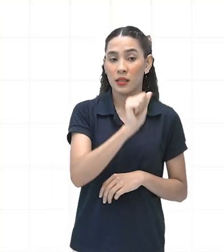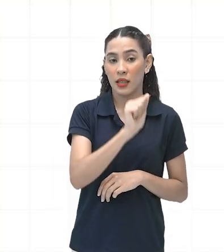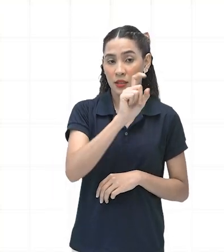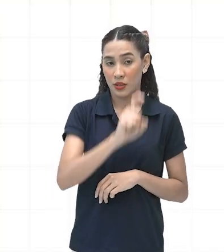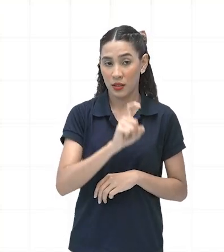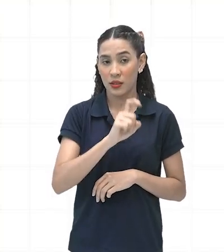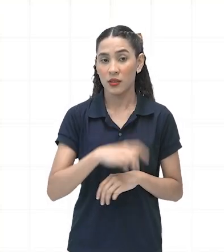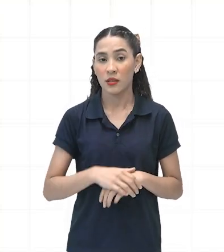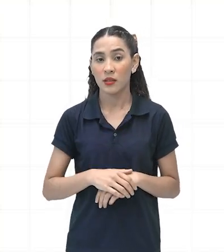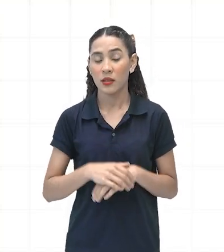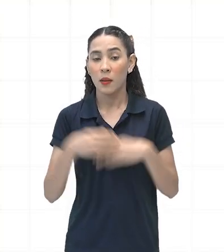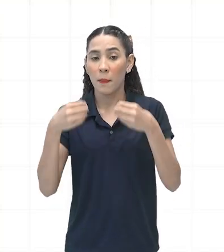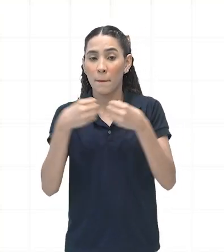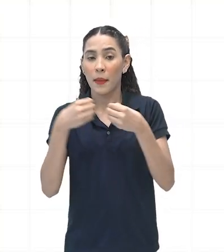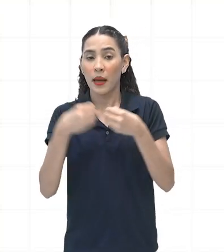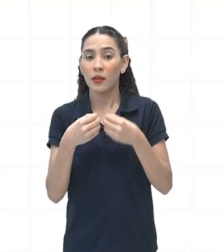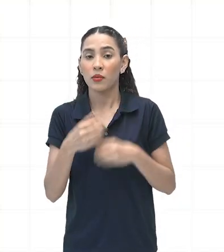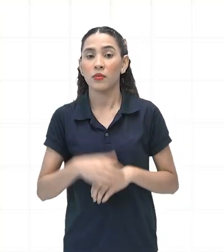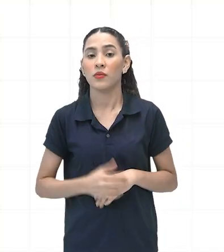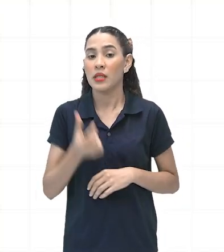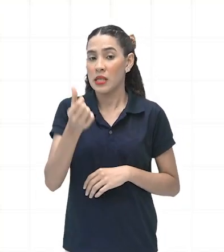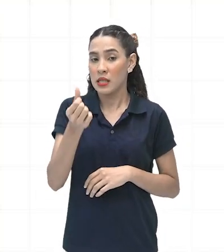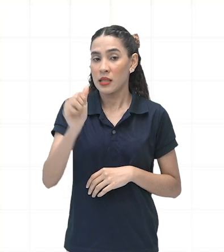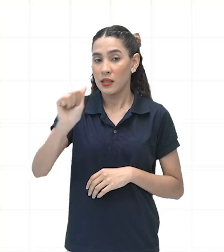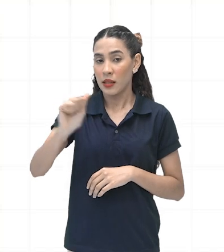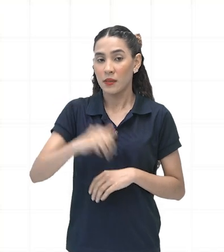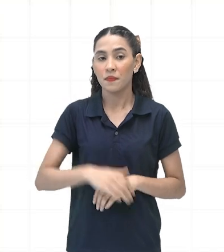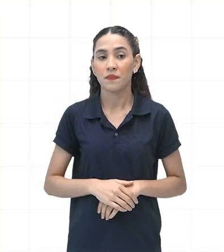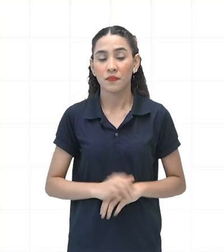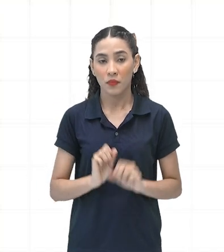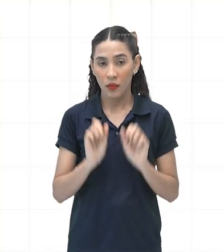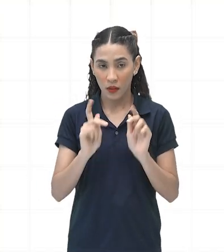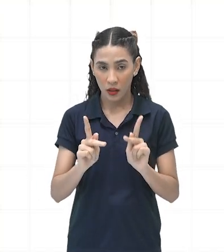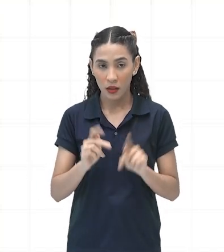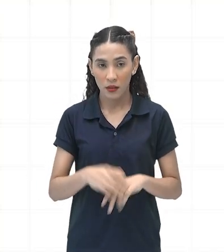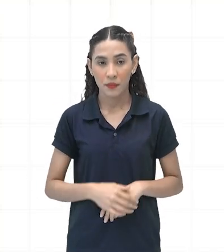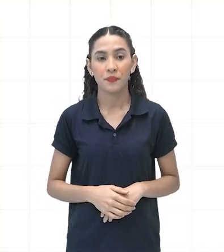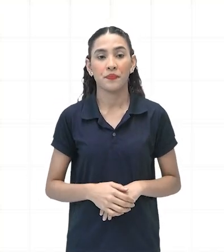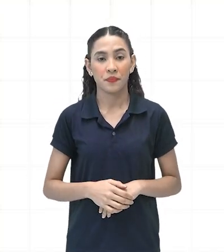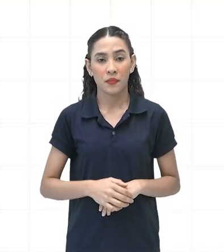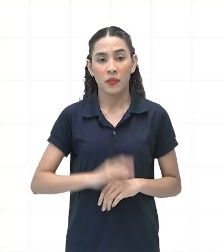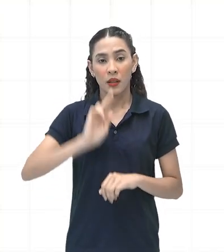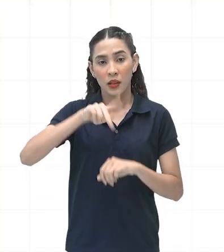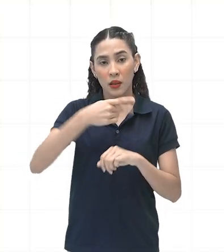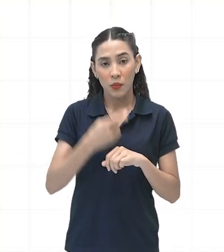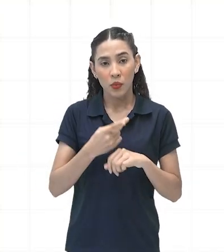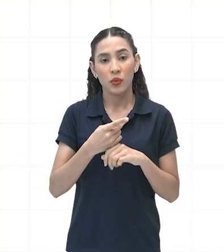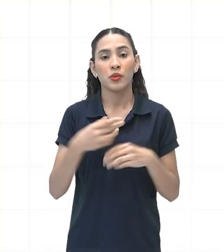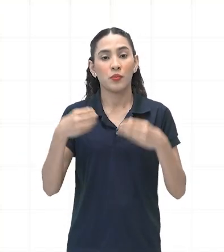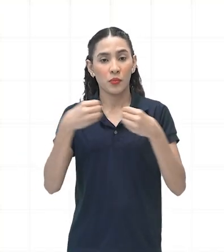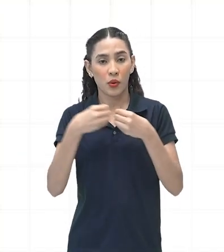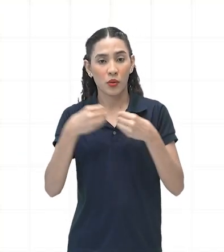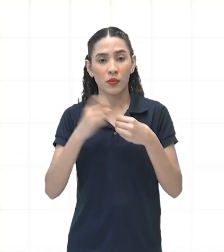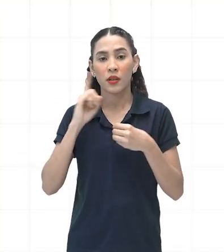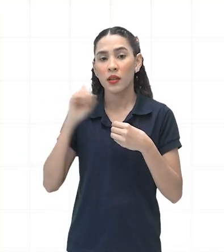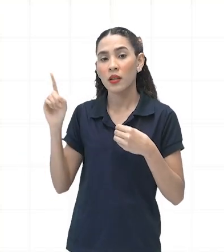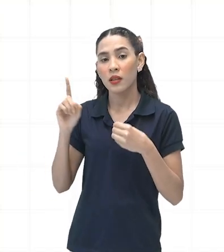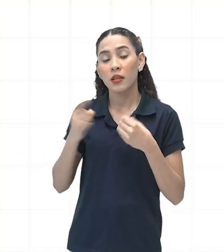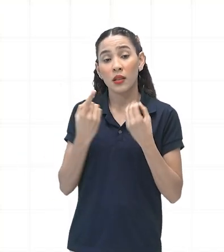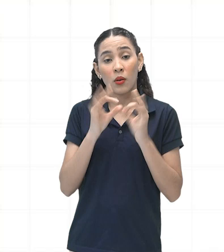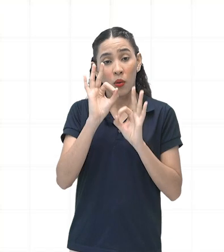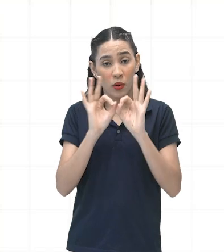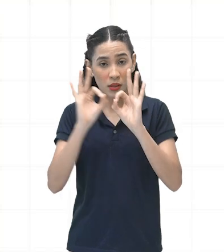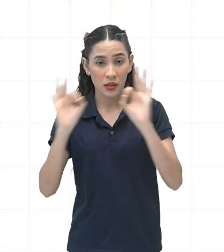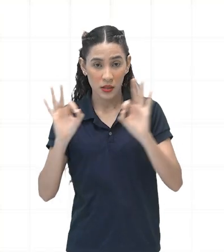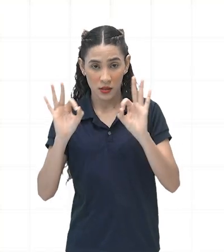3ax, próximo do 6a. Ok. E aqui, ó, já está próximo. Então, nós